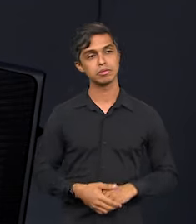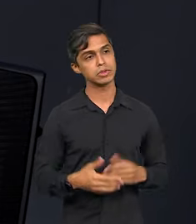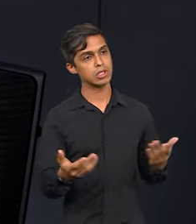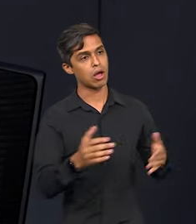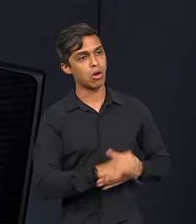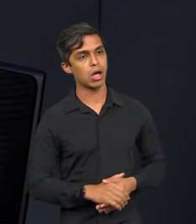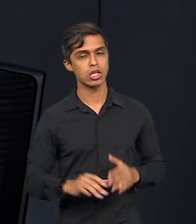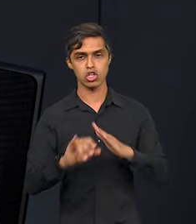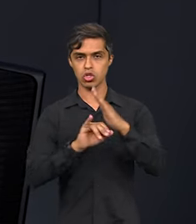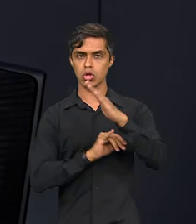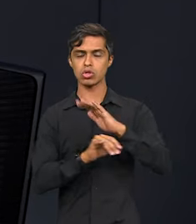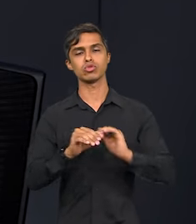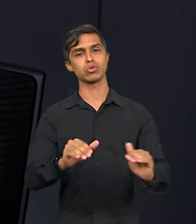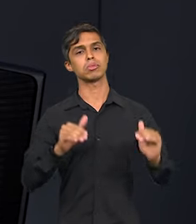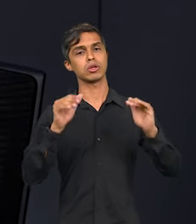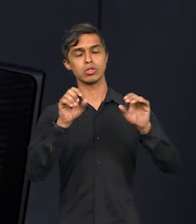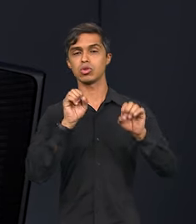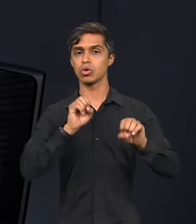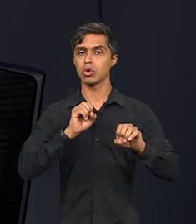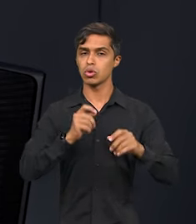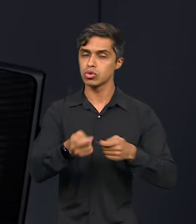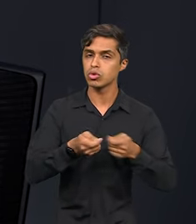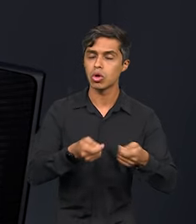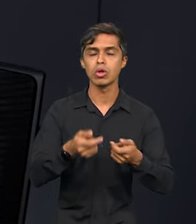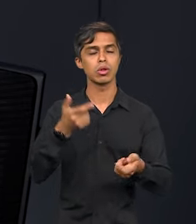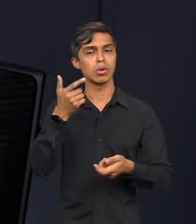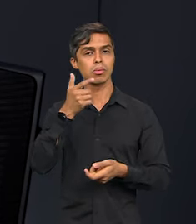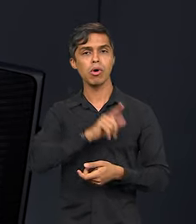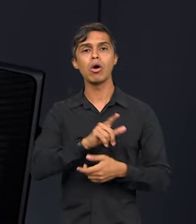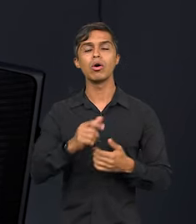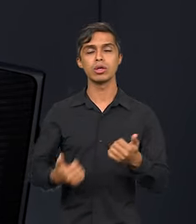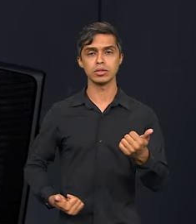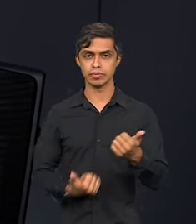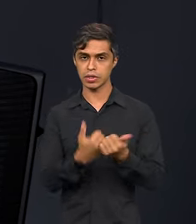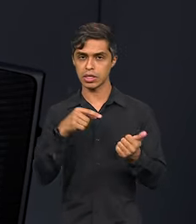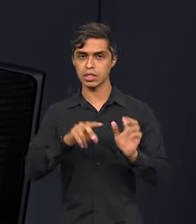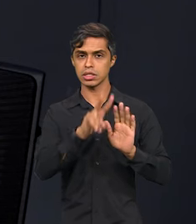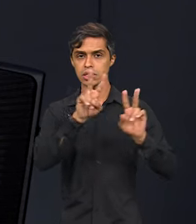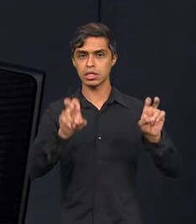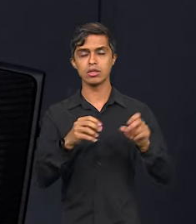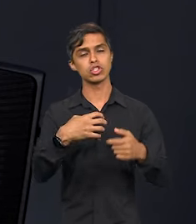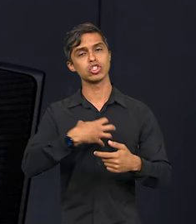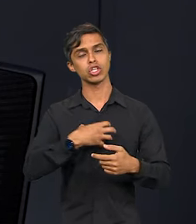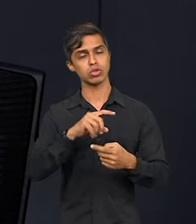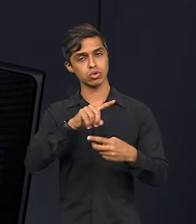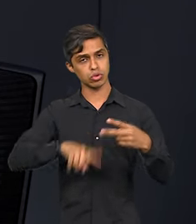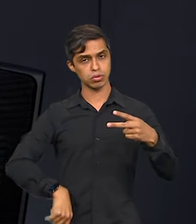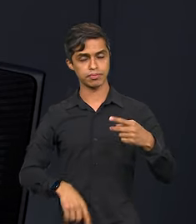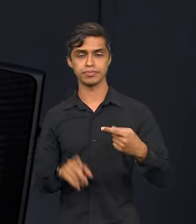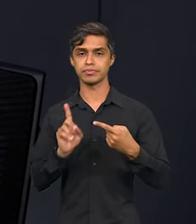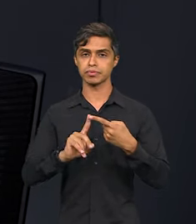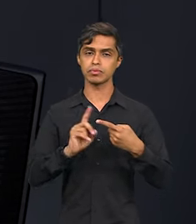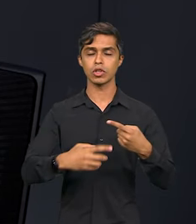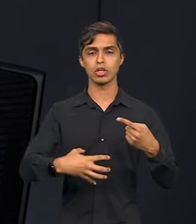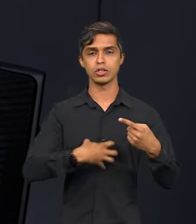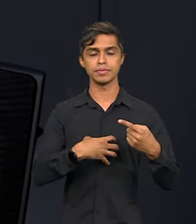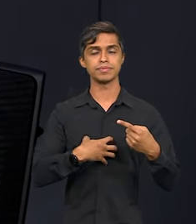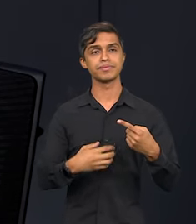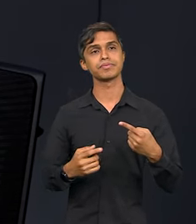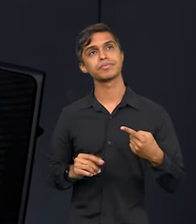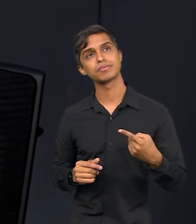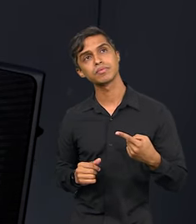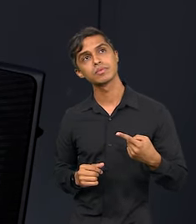as instituições superiores de controle elas podem contribuir com essa pauta eu diria que de duas formas né Eh a primeira forma